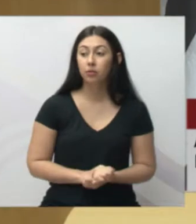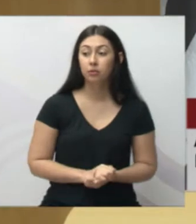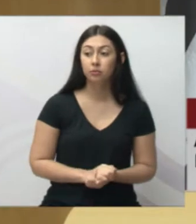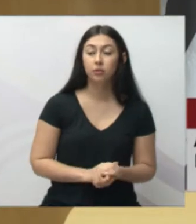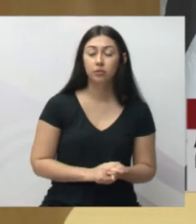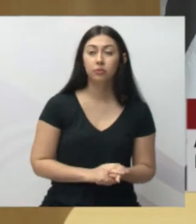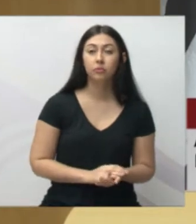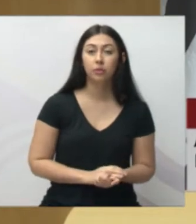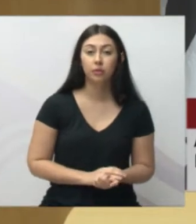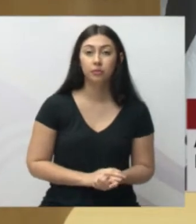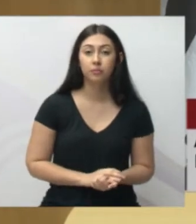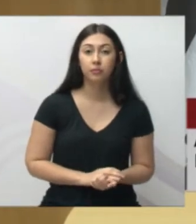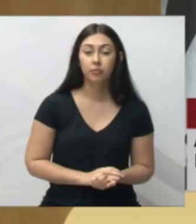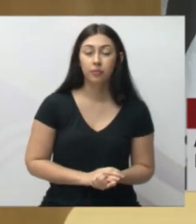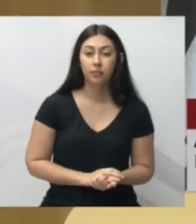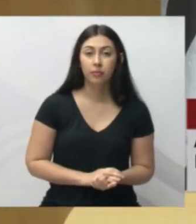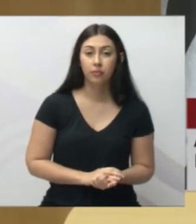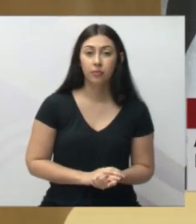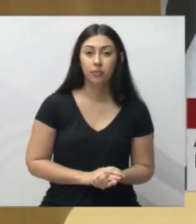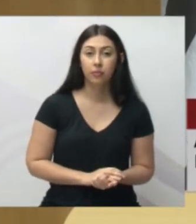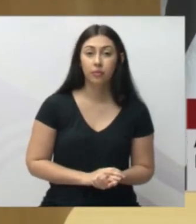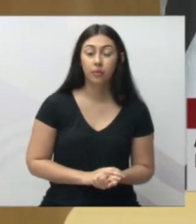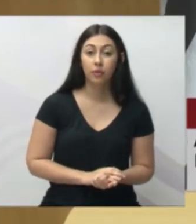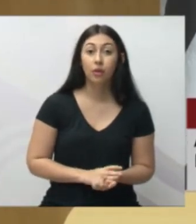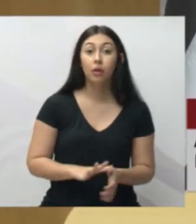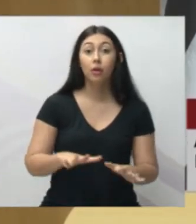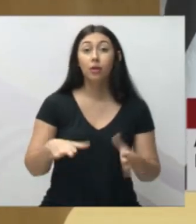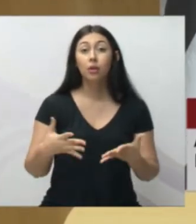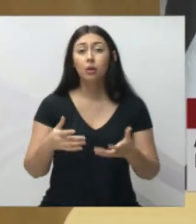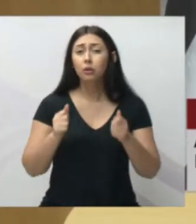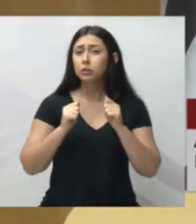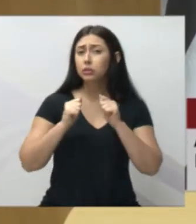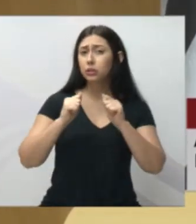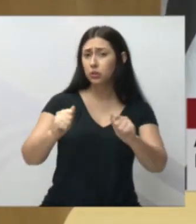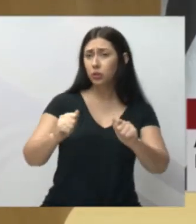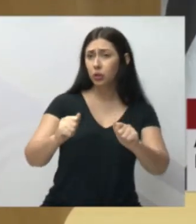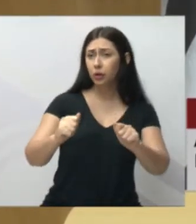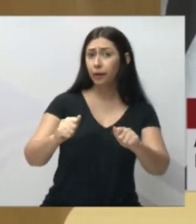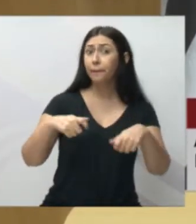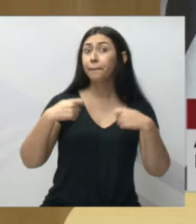reivindicações. Então, o assessor, ele ainda tem que